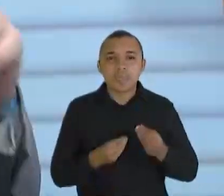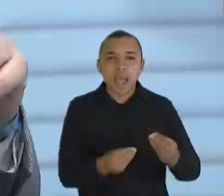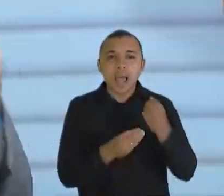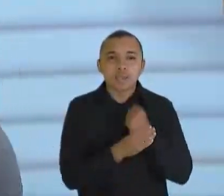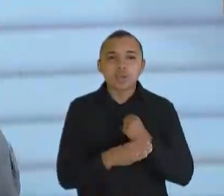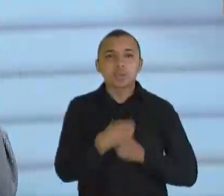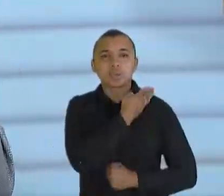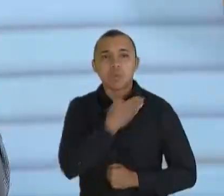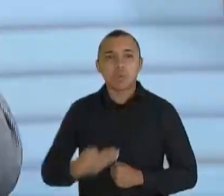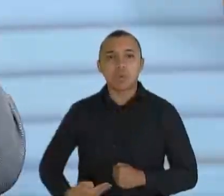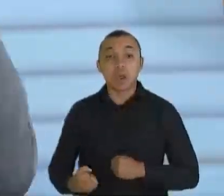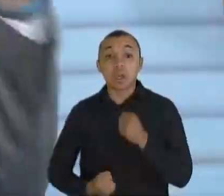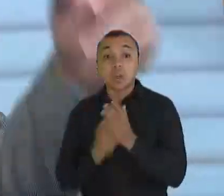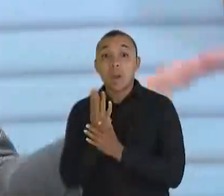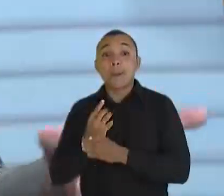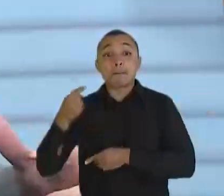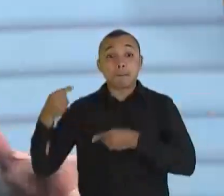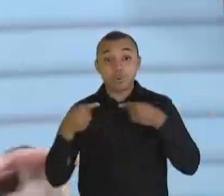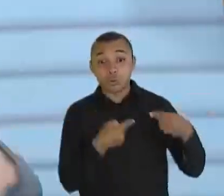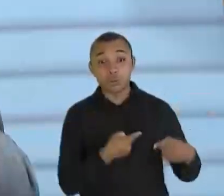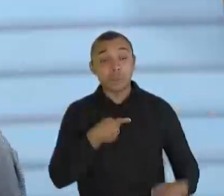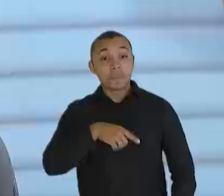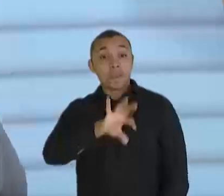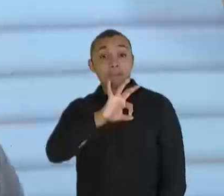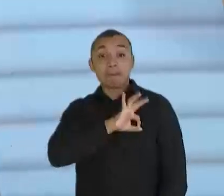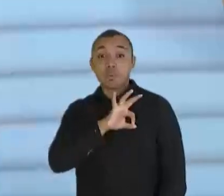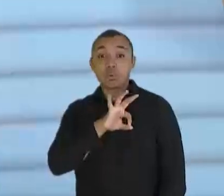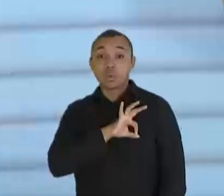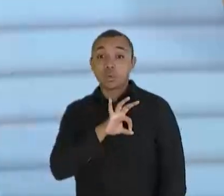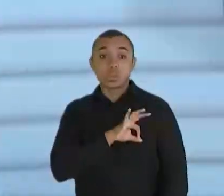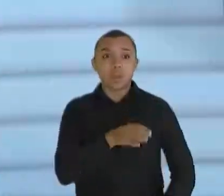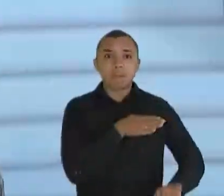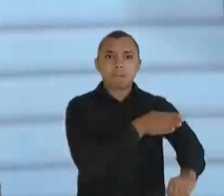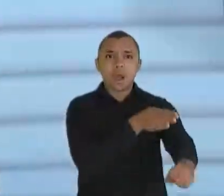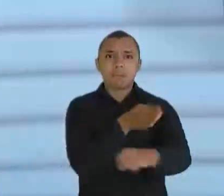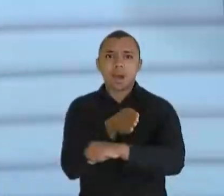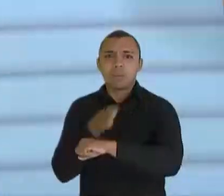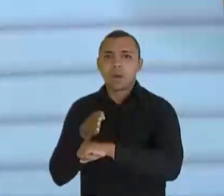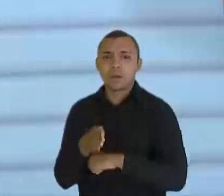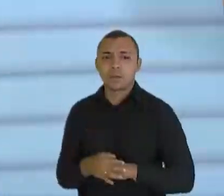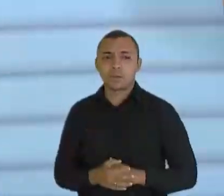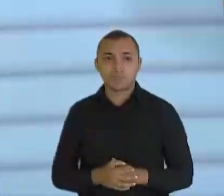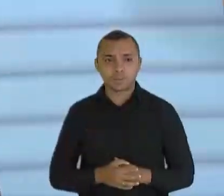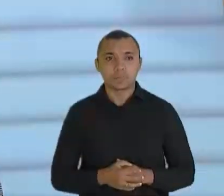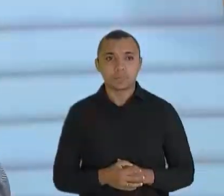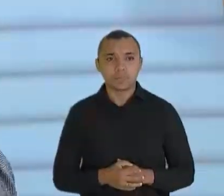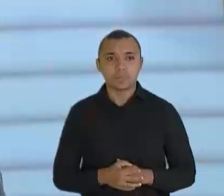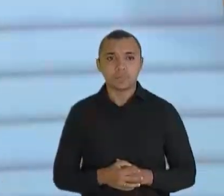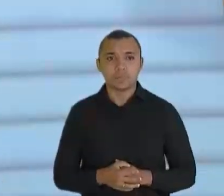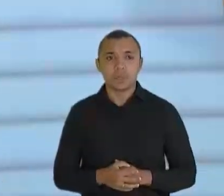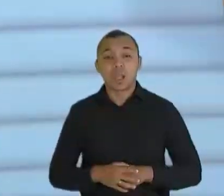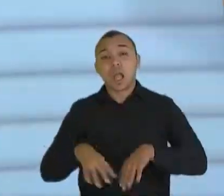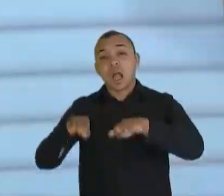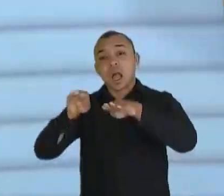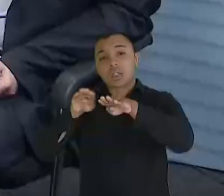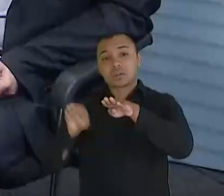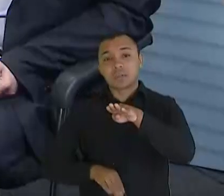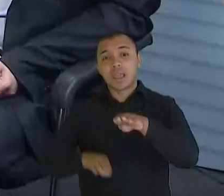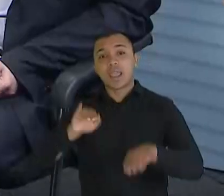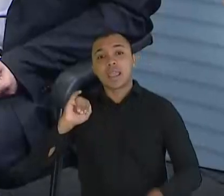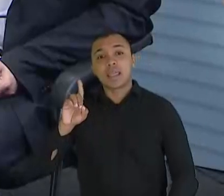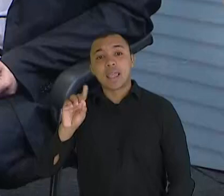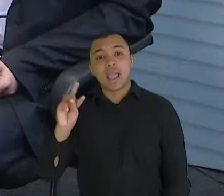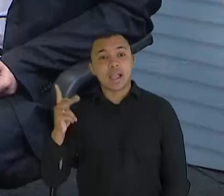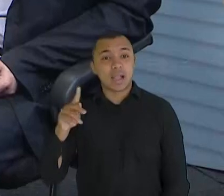com várias políticas, o policiamento, né, com várias outras políticas, com várias metodologias. E a desigualdade quase não existe também, né, deputado? Mas